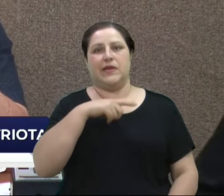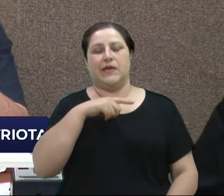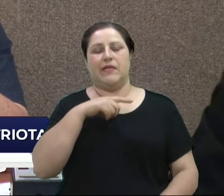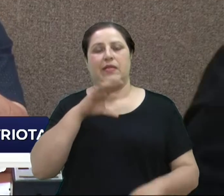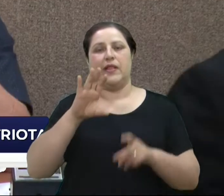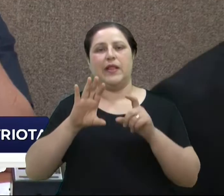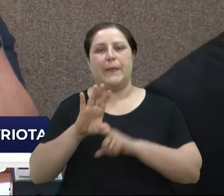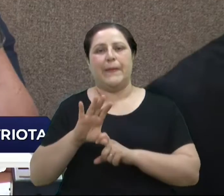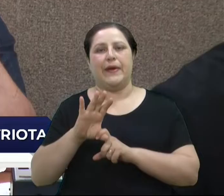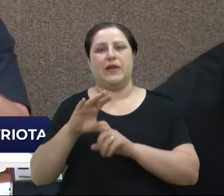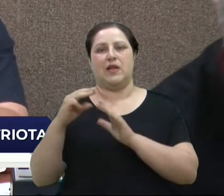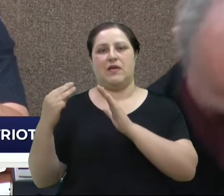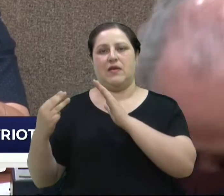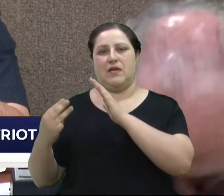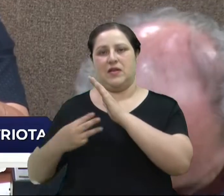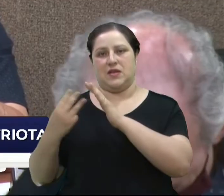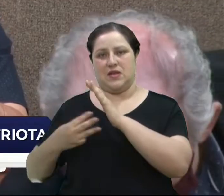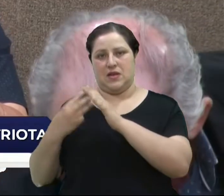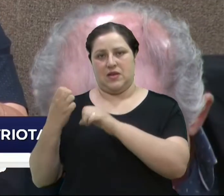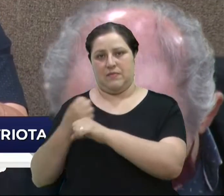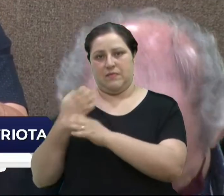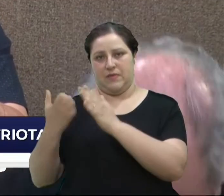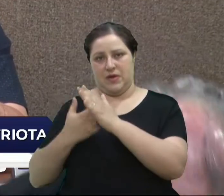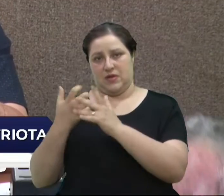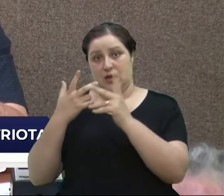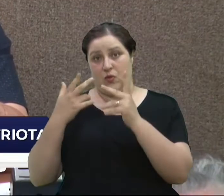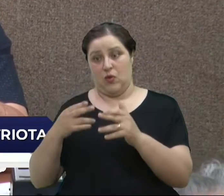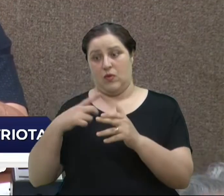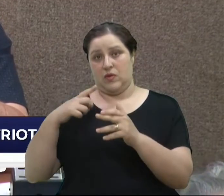terceiros, como nós estamos hoje nas mãos do Pompeia.